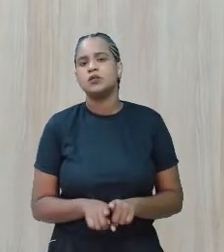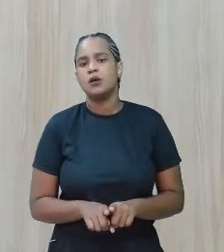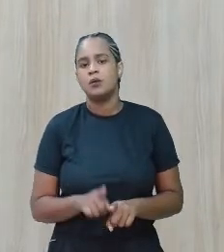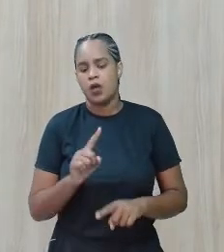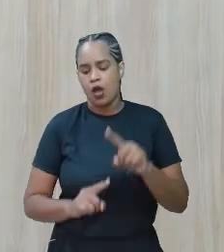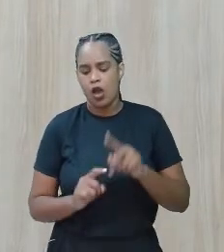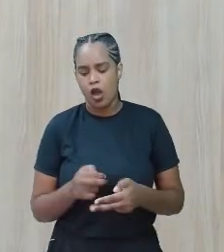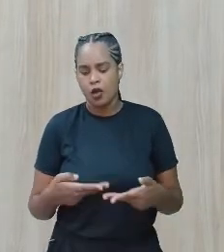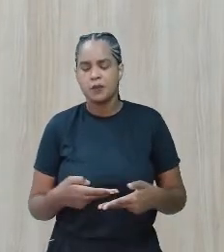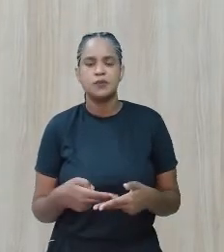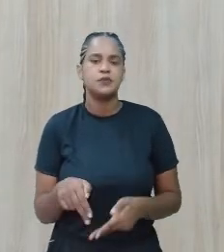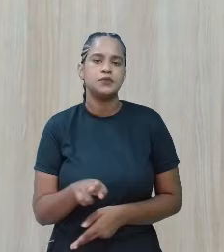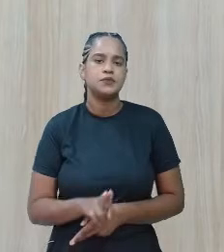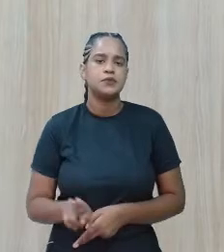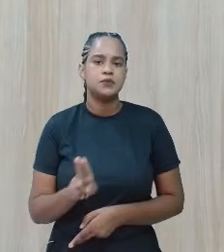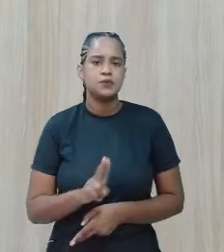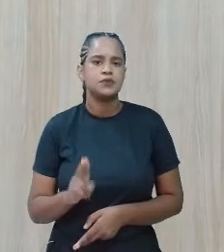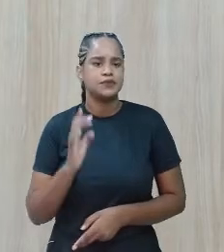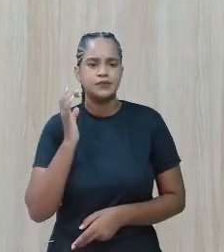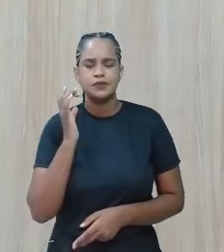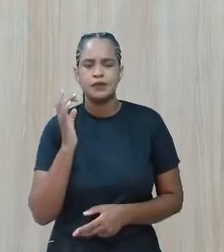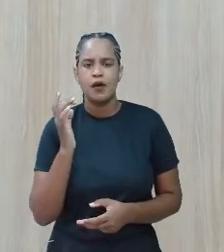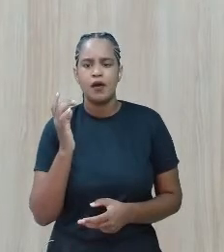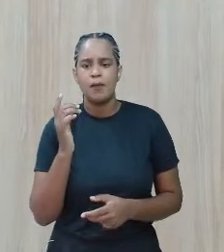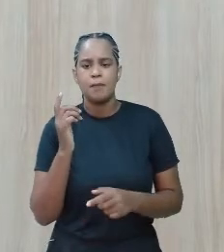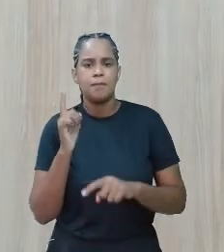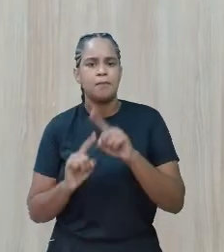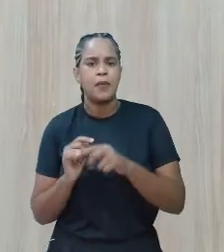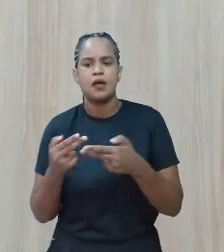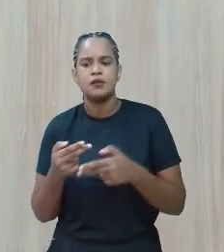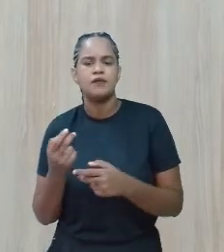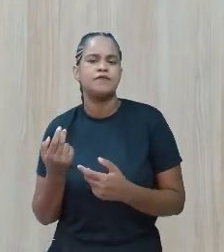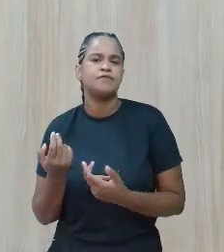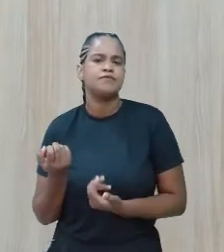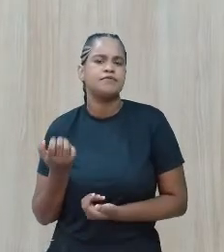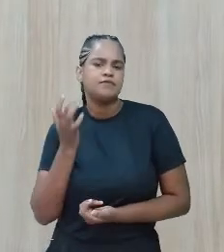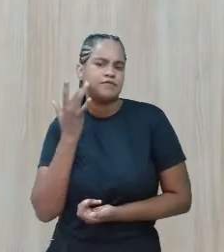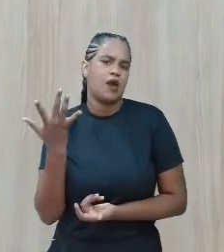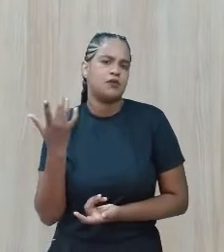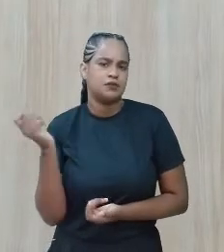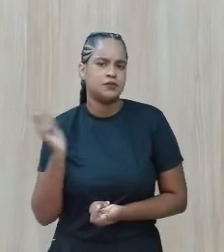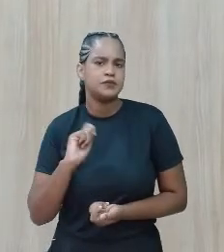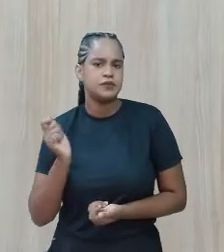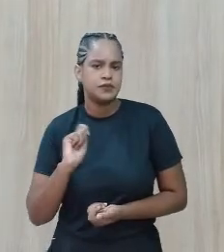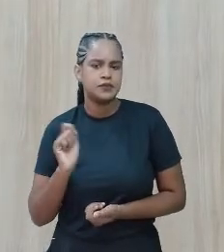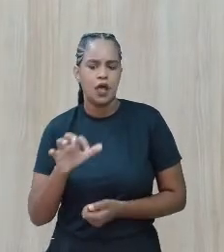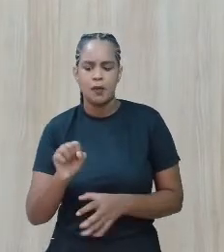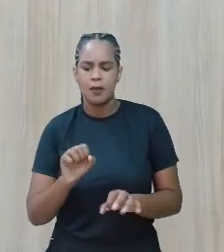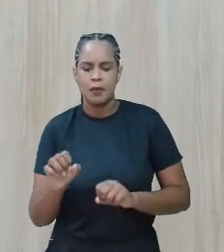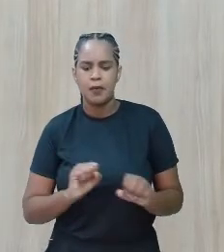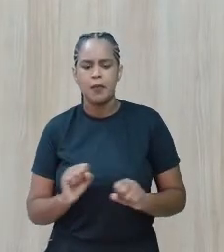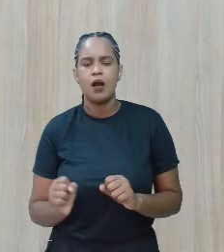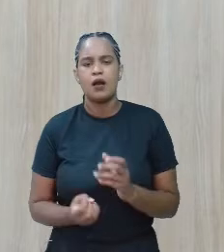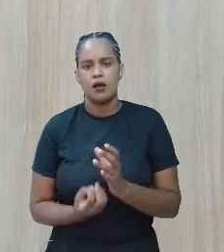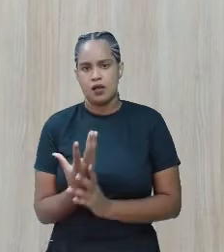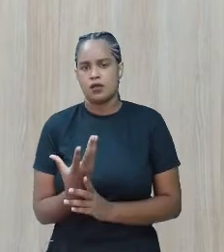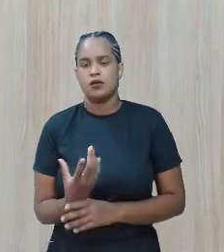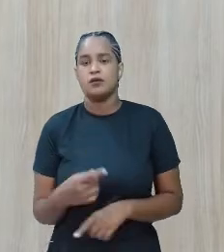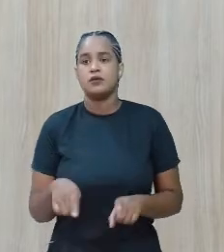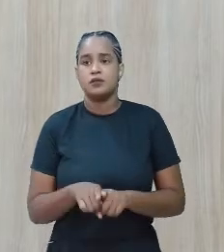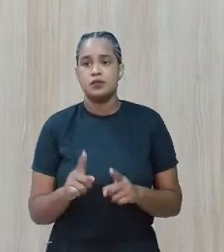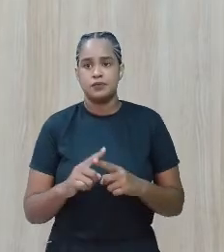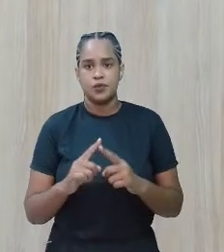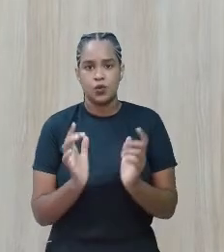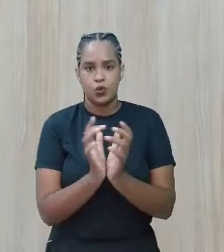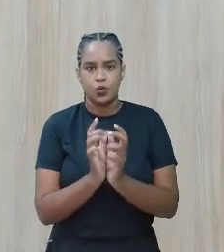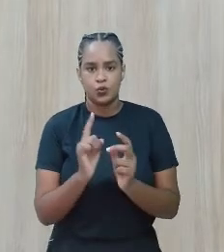são feitos facilmente, então eles são mais democráticos, mais acessíveis. E a gente tem aqueles dois grupos, o